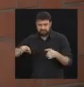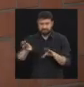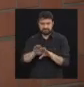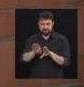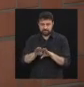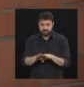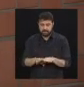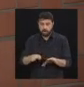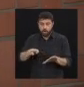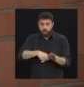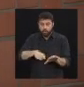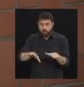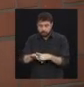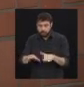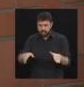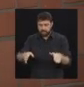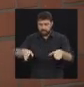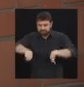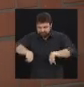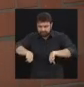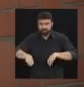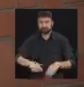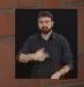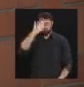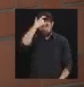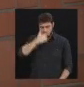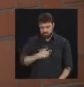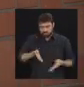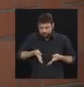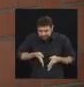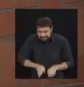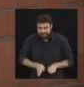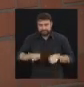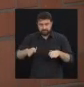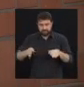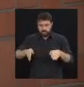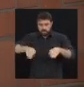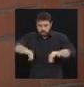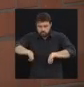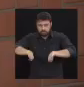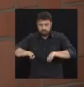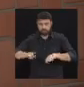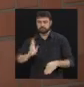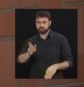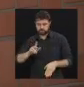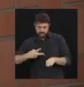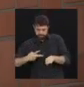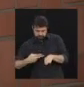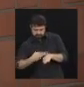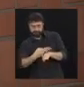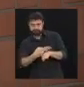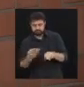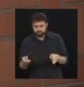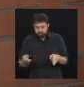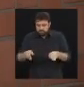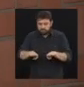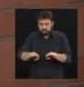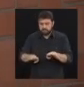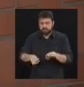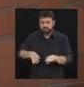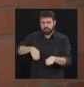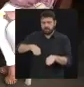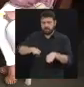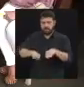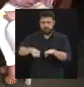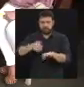tortos. Que é o seu caso, né? Você tinha pé torto, mas agora tá tudo bem, já fez cirurgia? Fiz cirurgia, tá